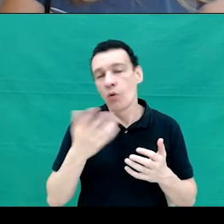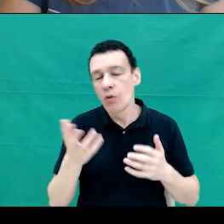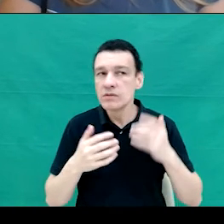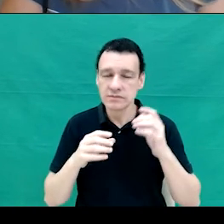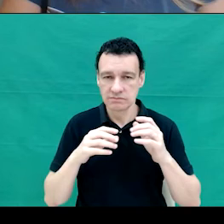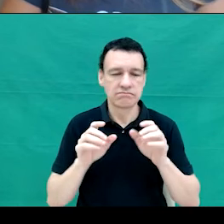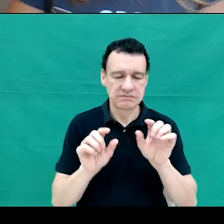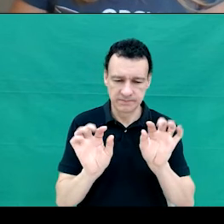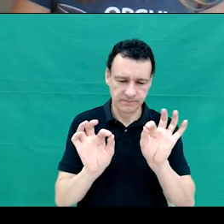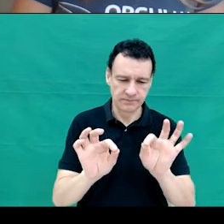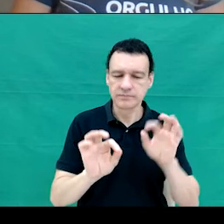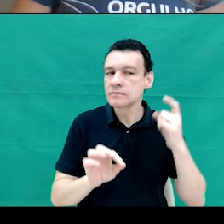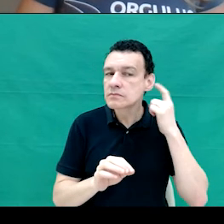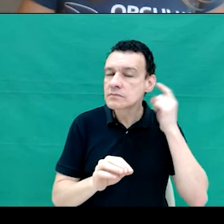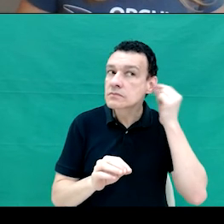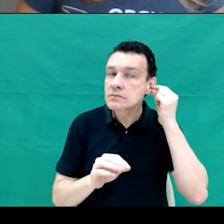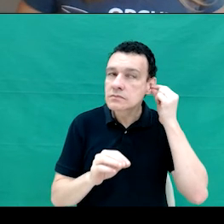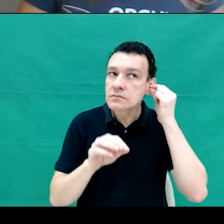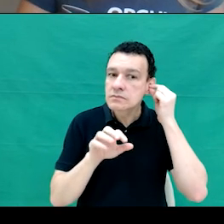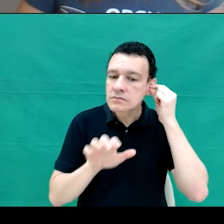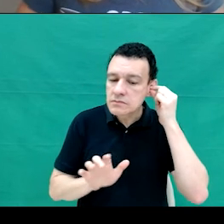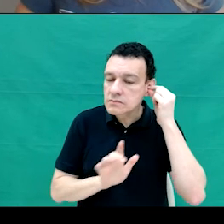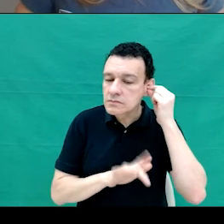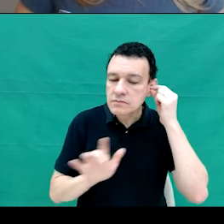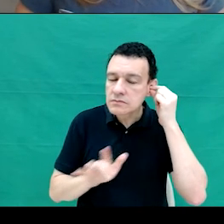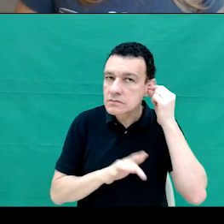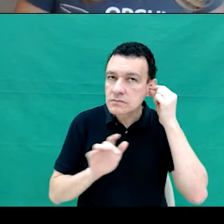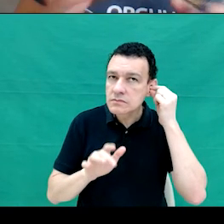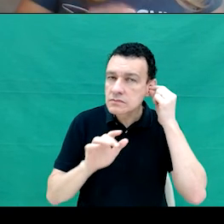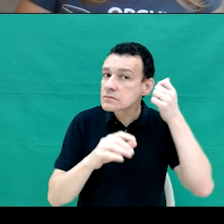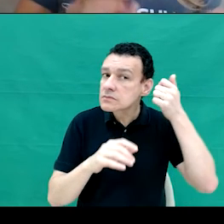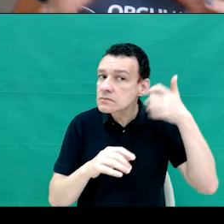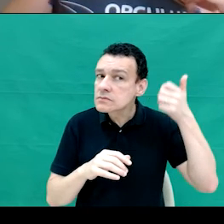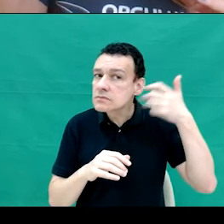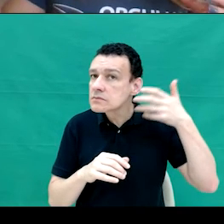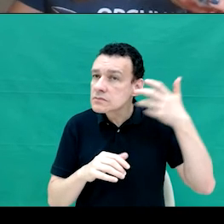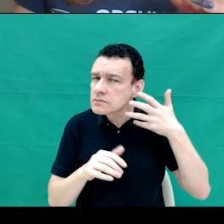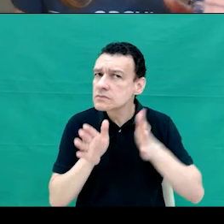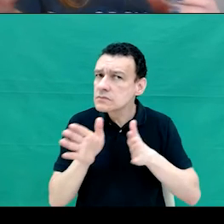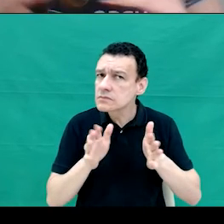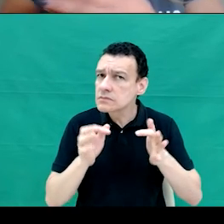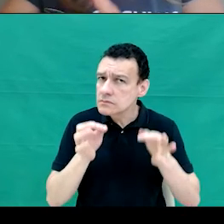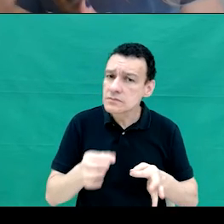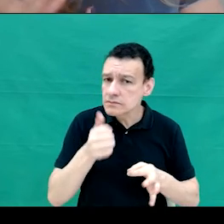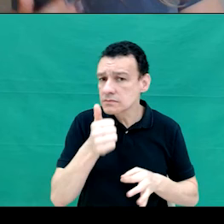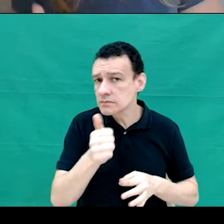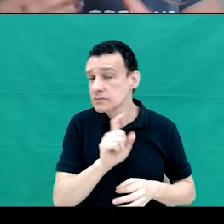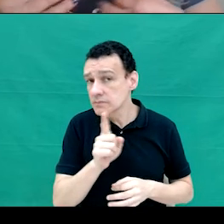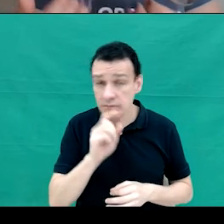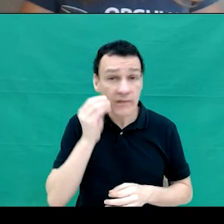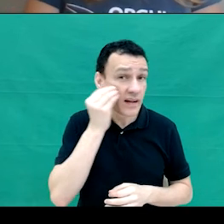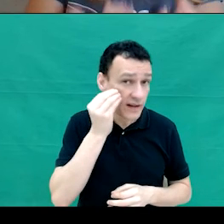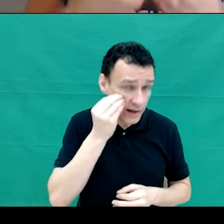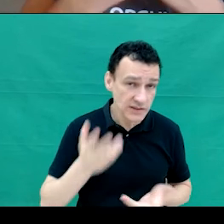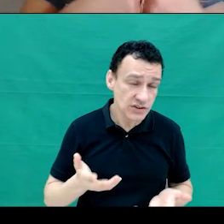ali pelo teclado para verificar, né, a acessibilidade, ou automaticamente para ele ver uma análise,